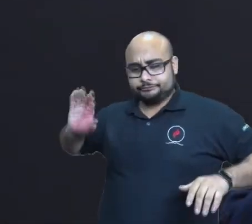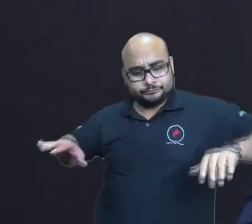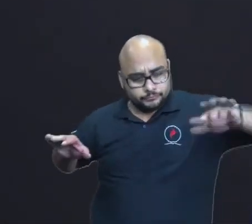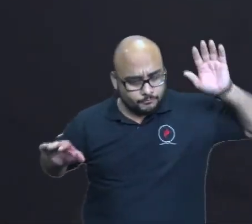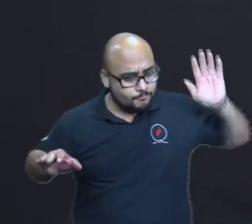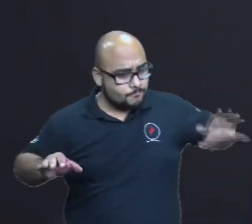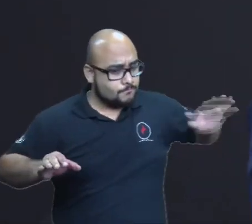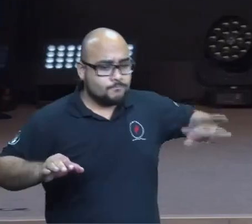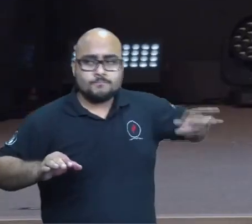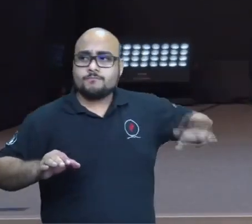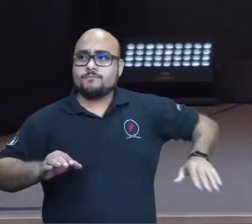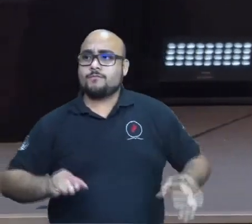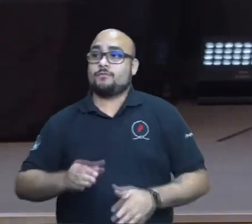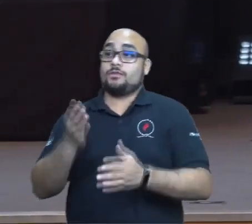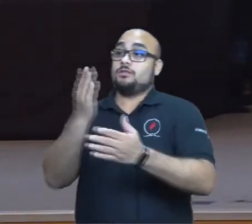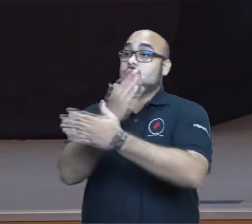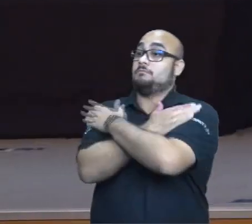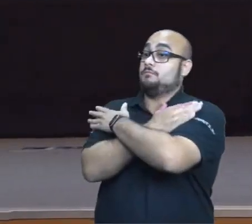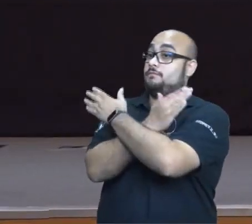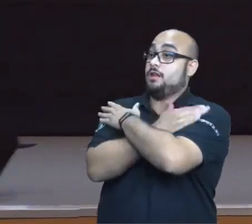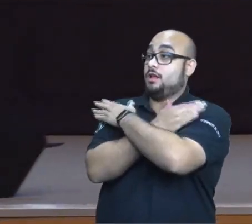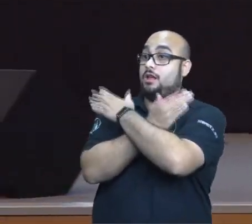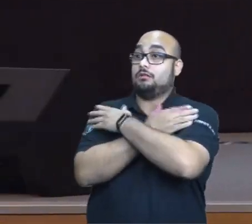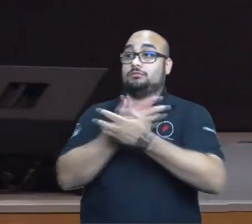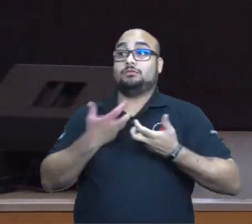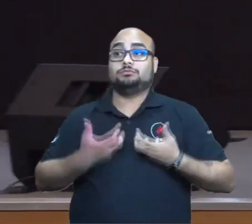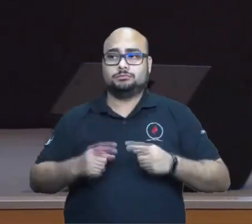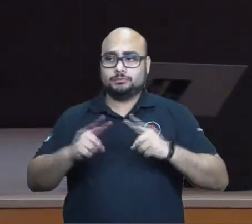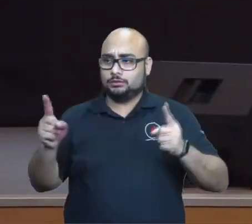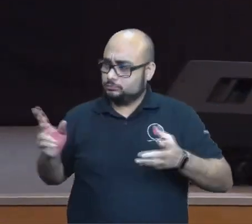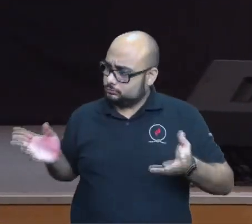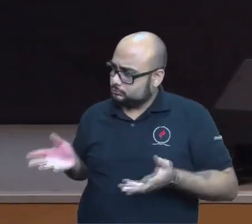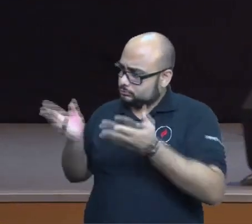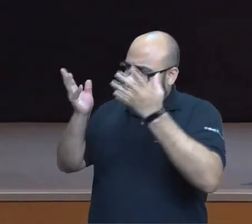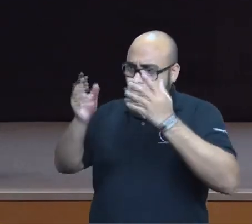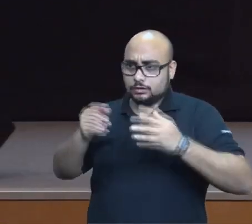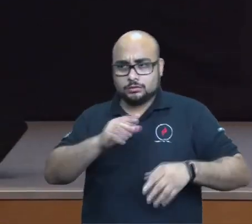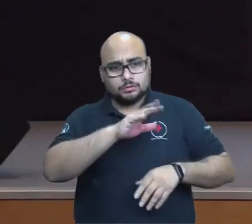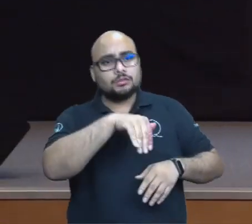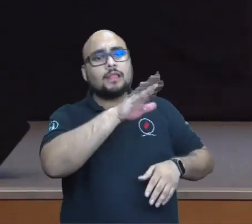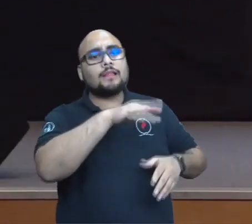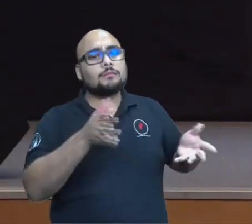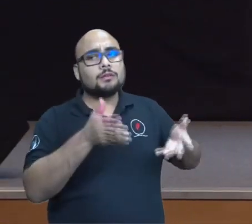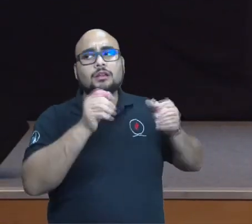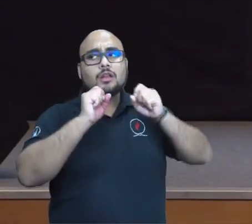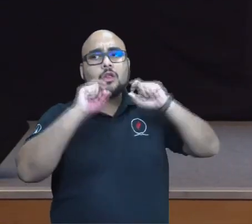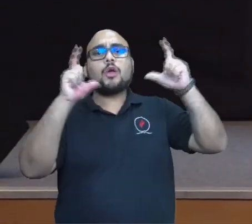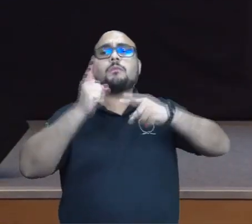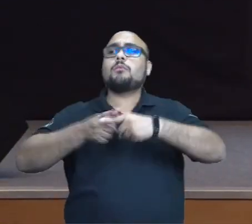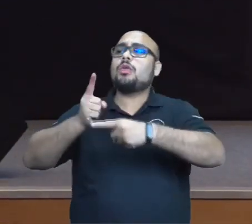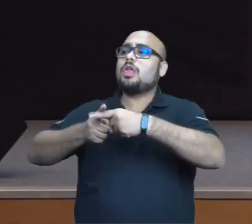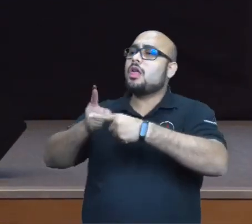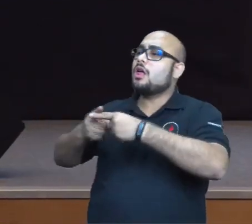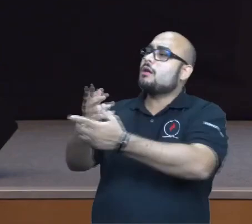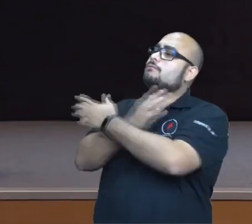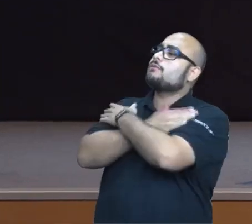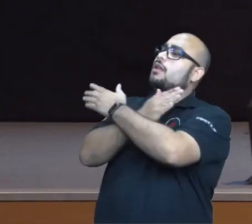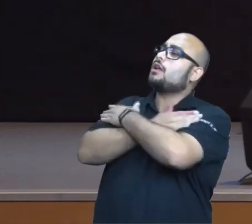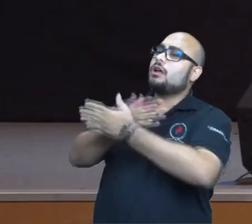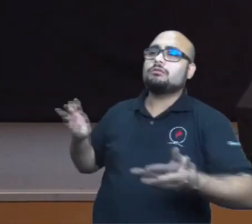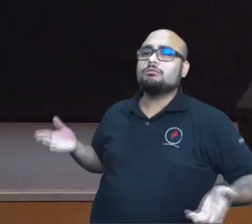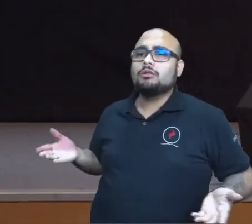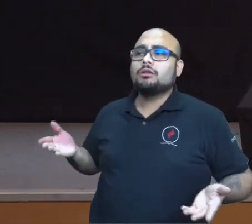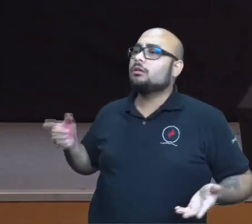é feriado né Eu não sei eu não sei ele mas dá uma chacoalhada nele aí fala assim ê Acorda que é feriado mas você Você tá no cu da Vitória